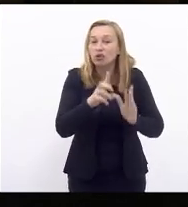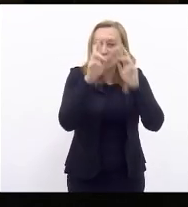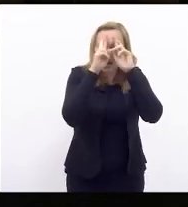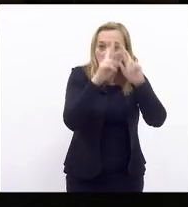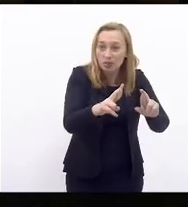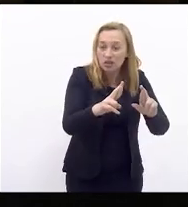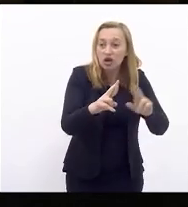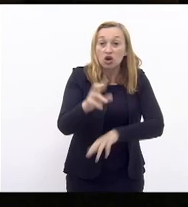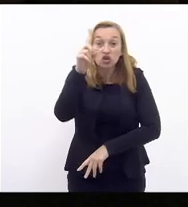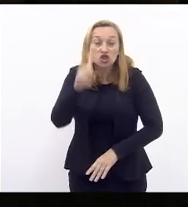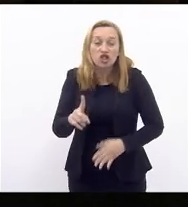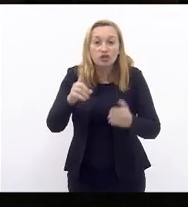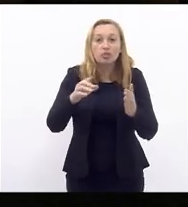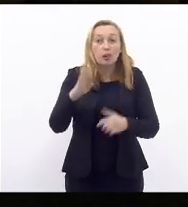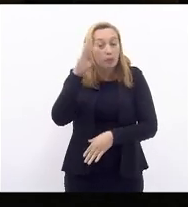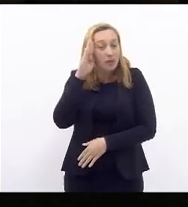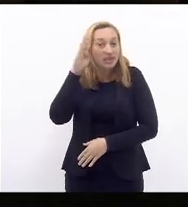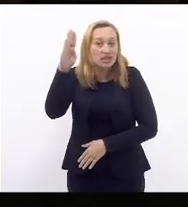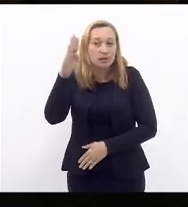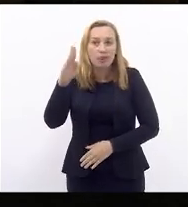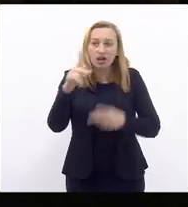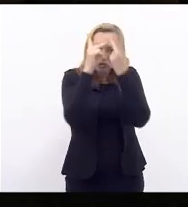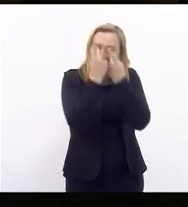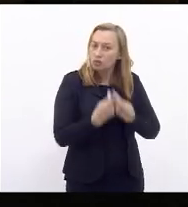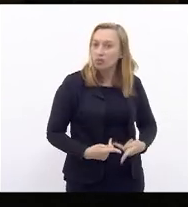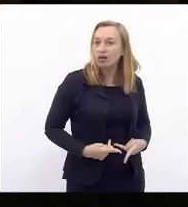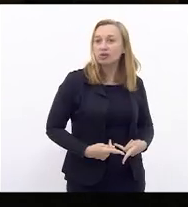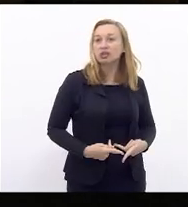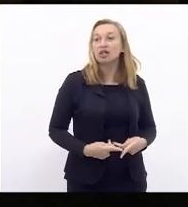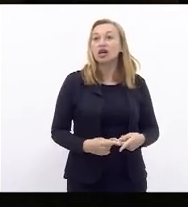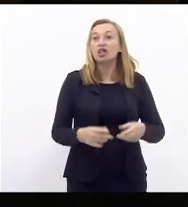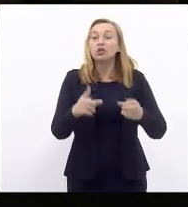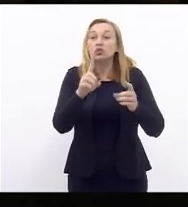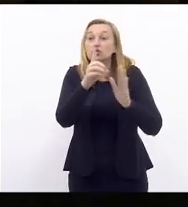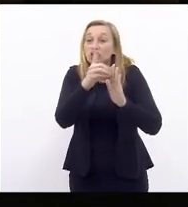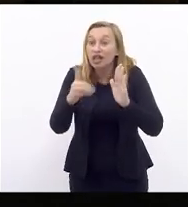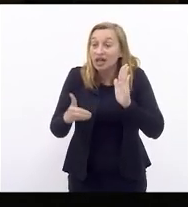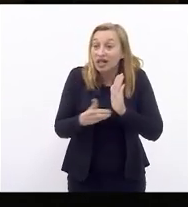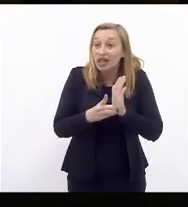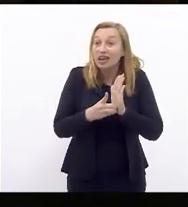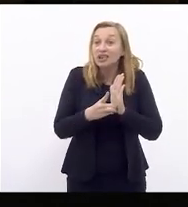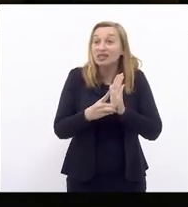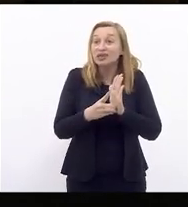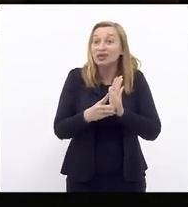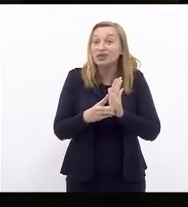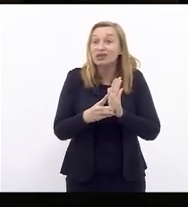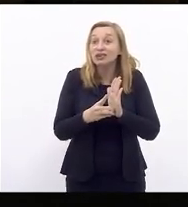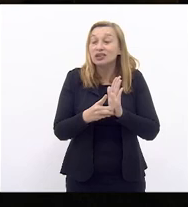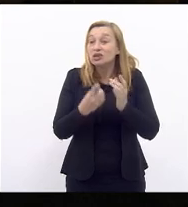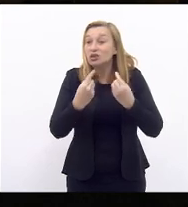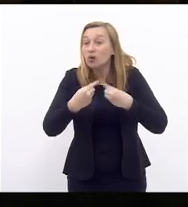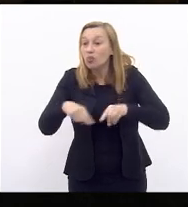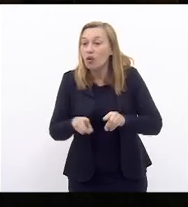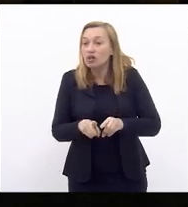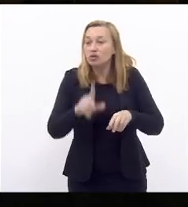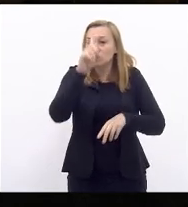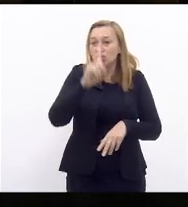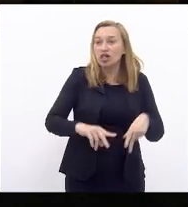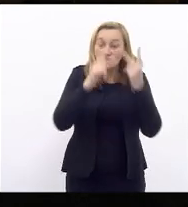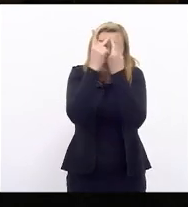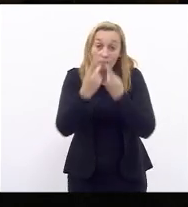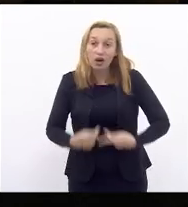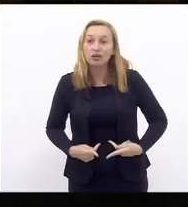respeitando os direitos fundamentais dos seres humanos. Para os concluir, decretos, deputado, são violadores dos direitos